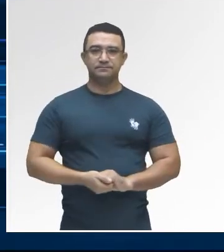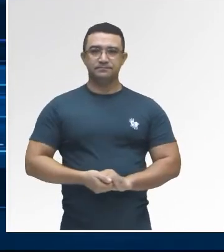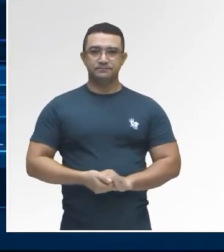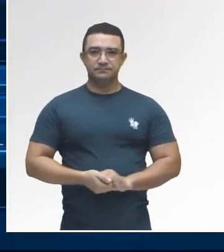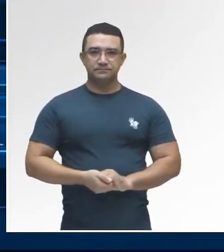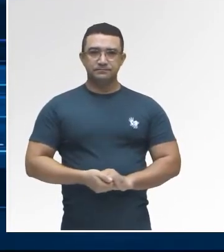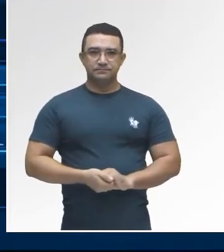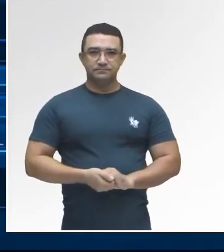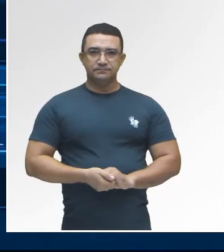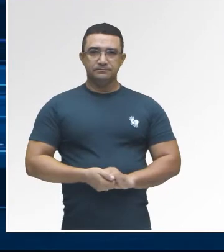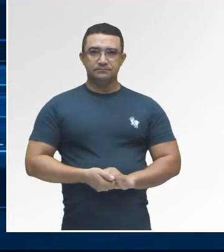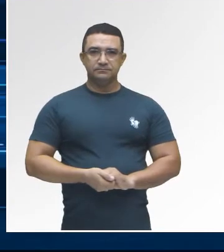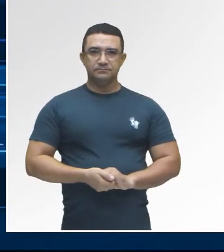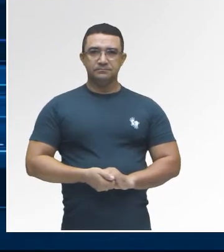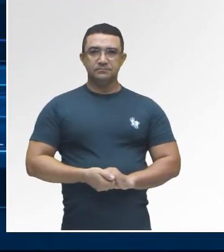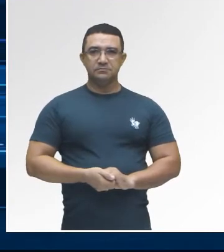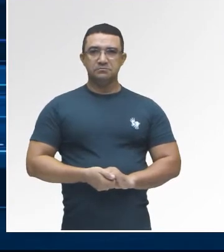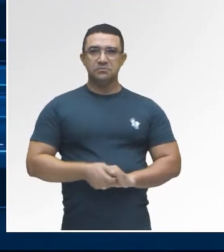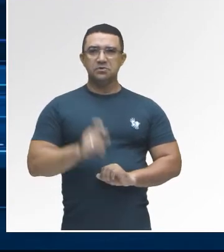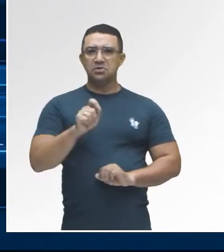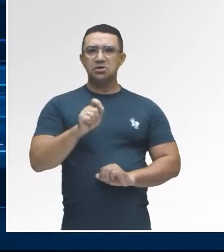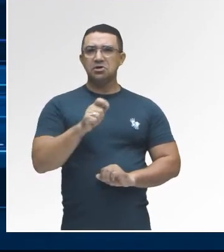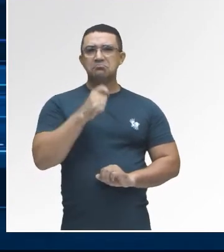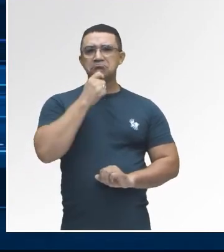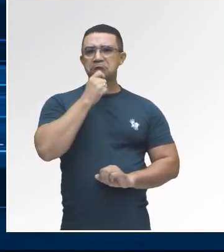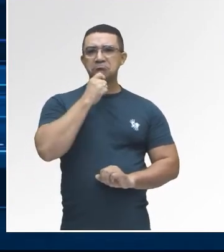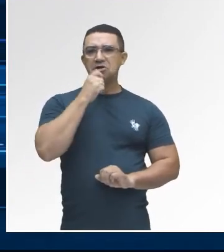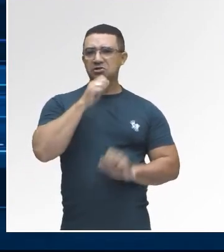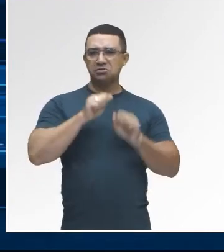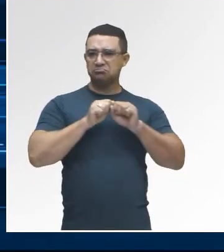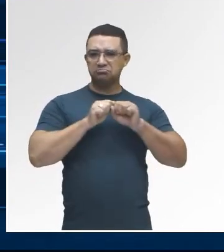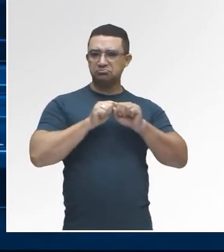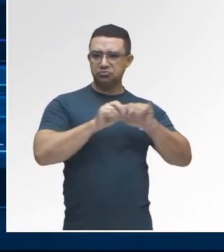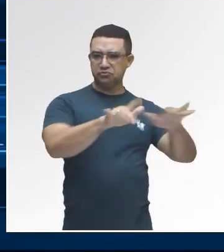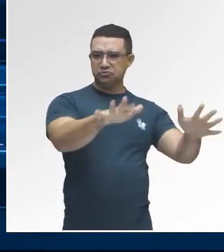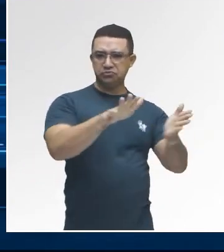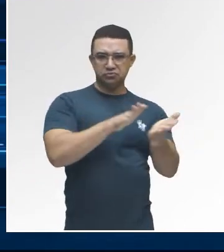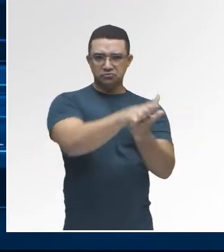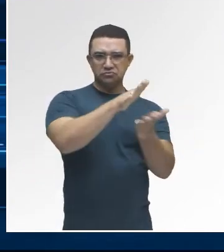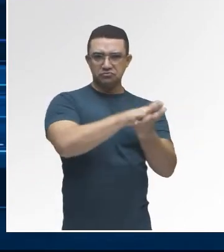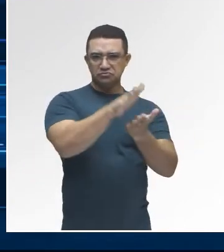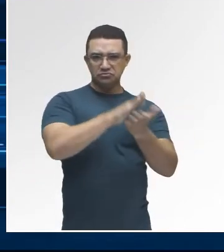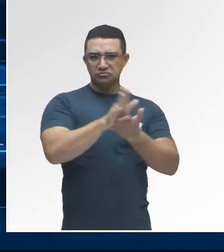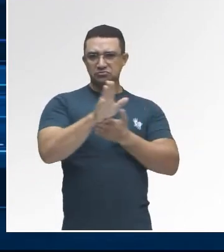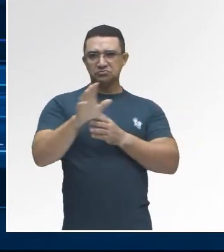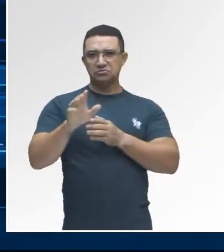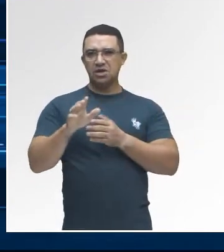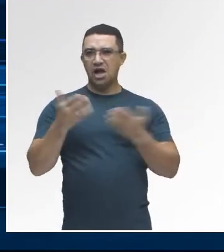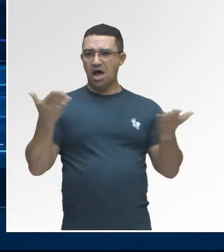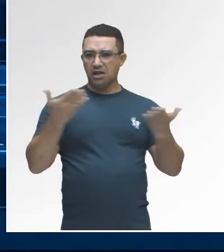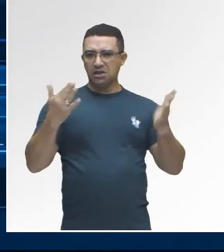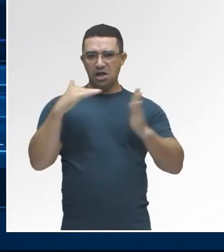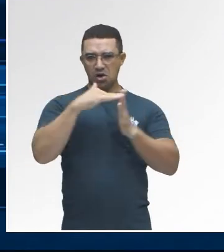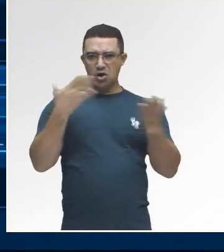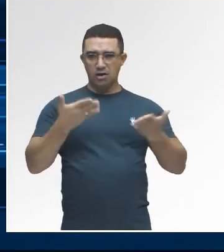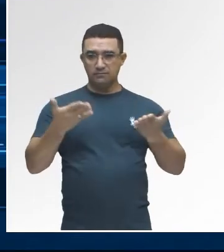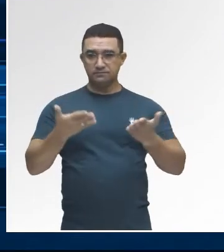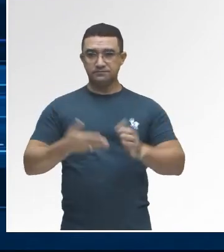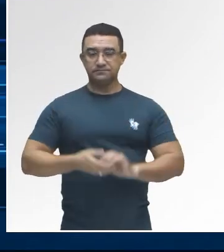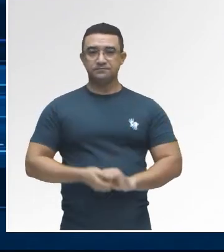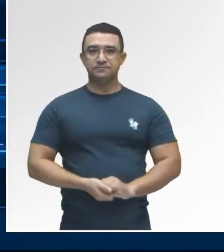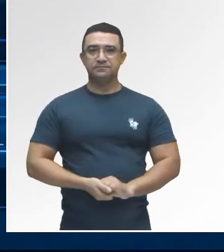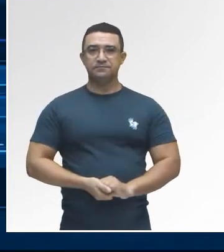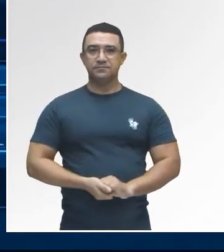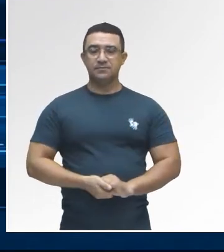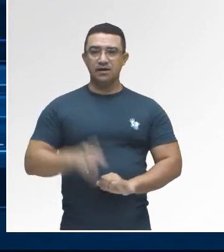semana. Which was not already launched by then. Que não haviam sido lançados até então. Então,